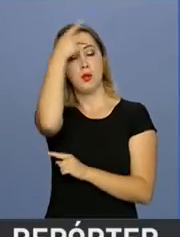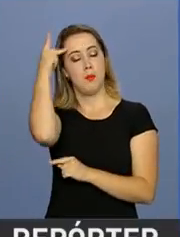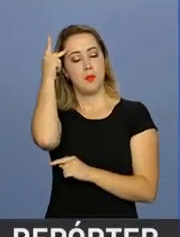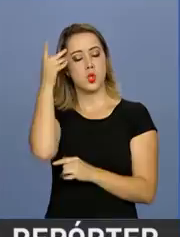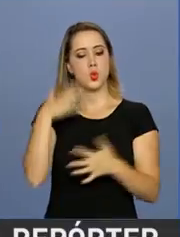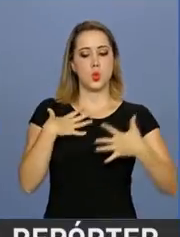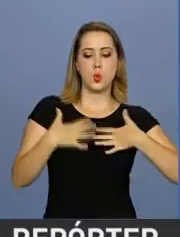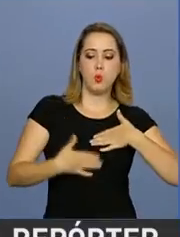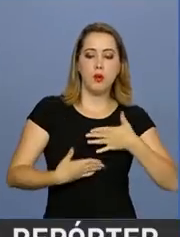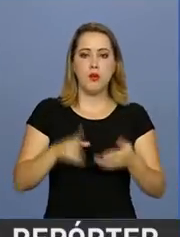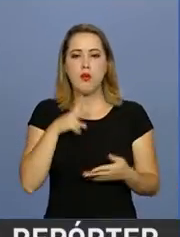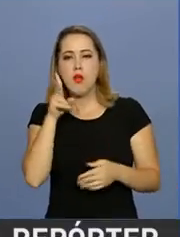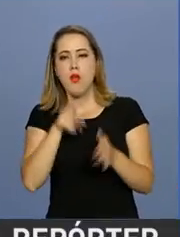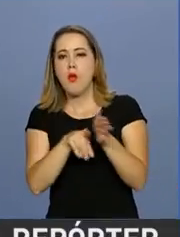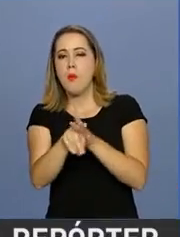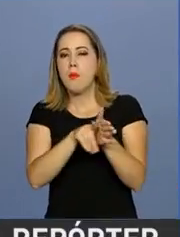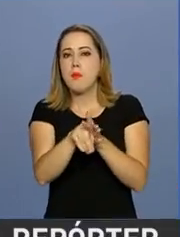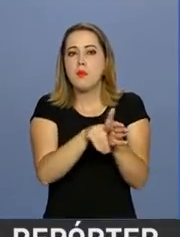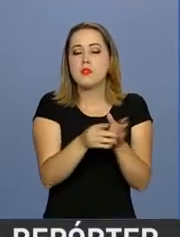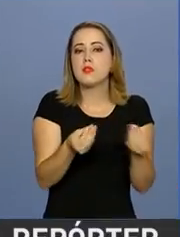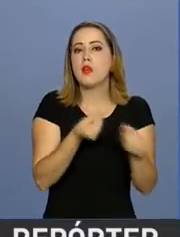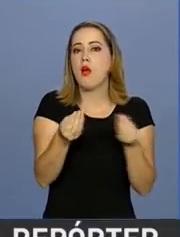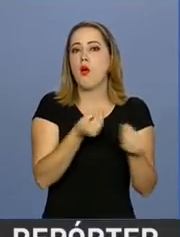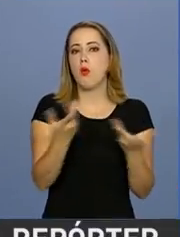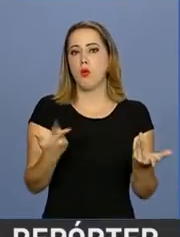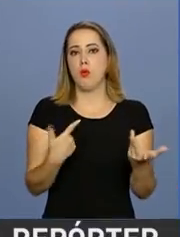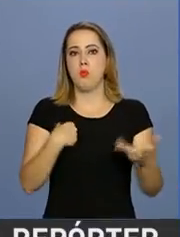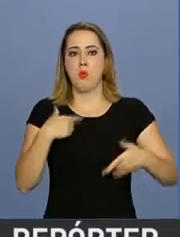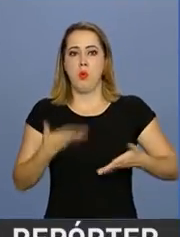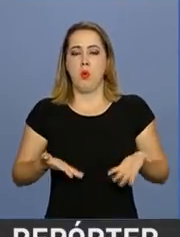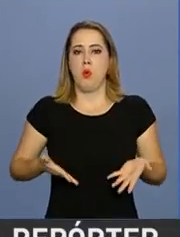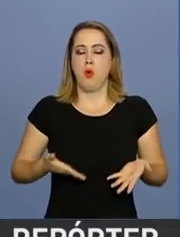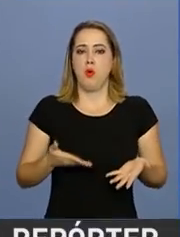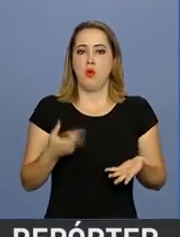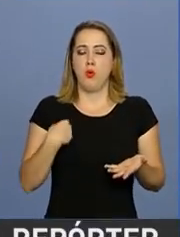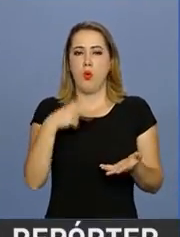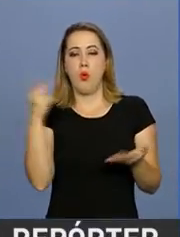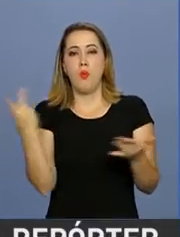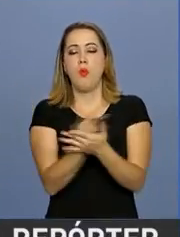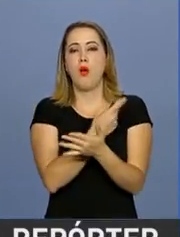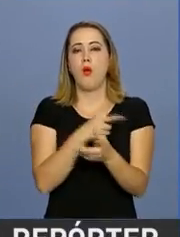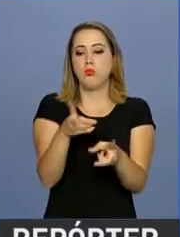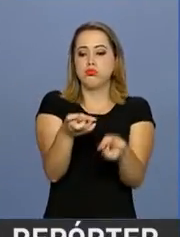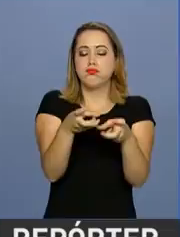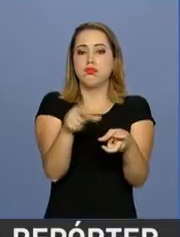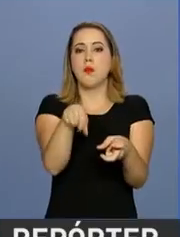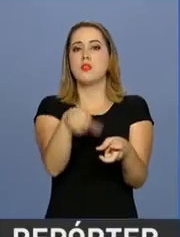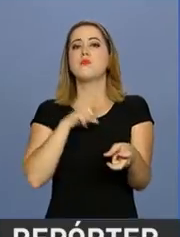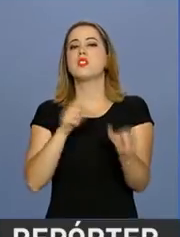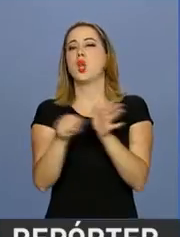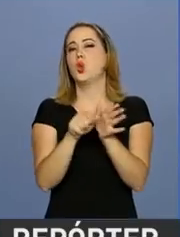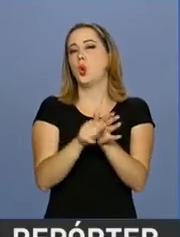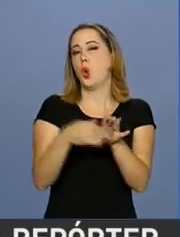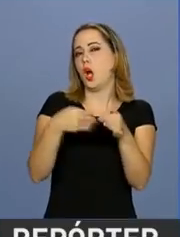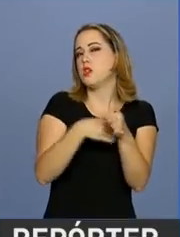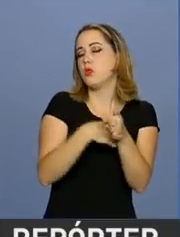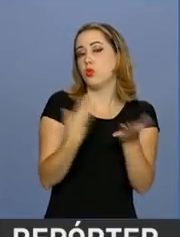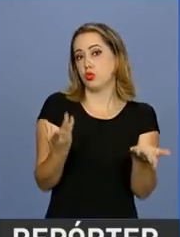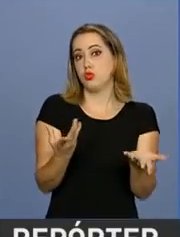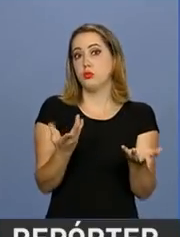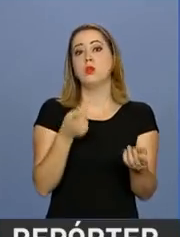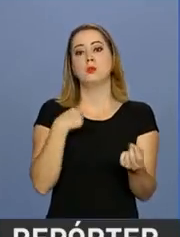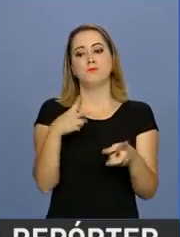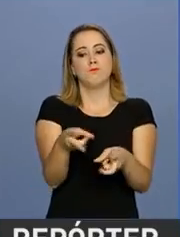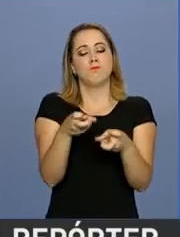muita reclamação principalmente das mulheres de uma revista vexatória e segundo garantir a segurança da